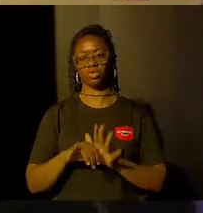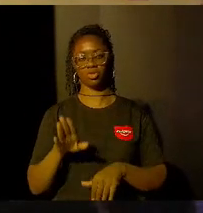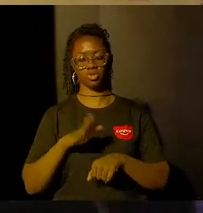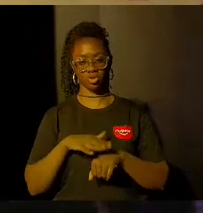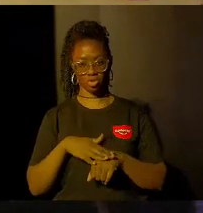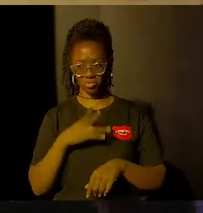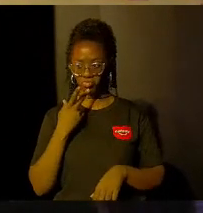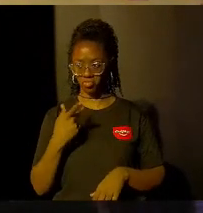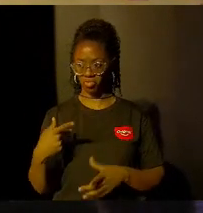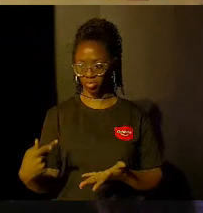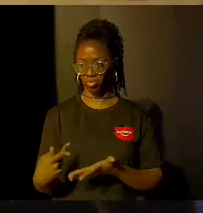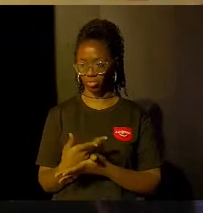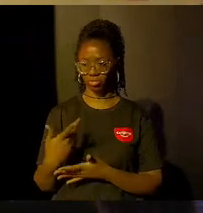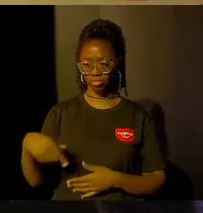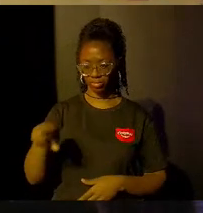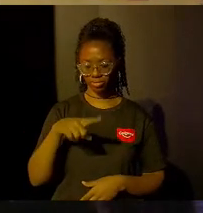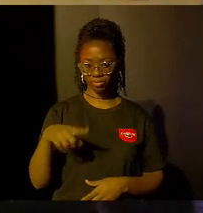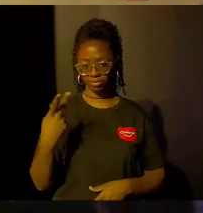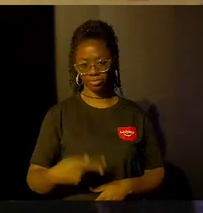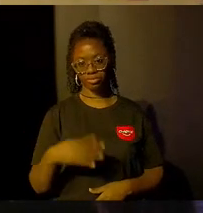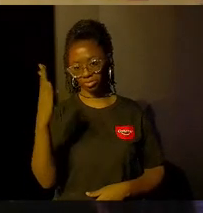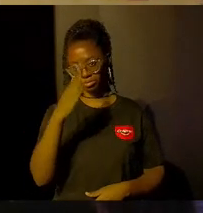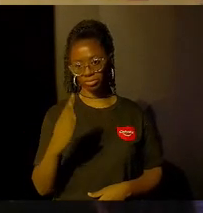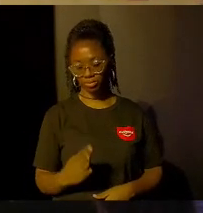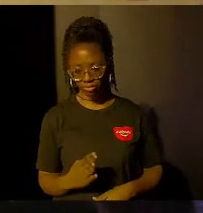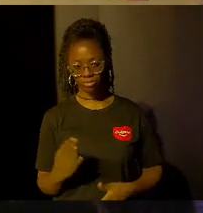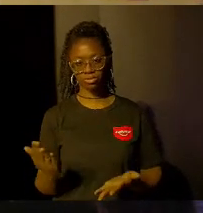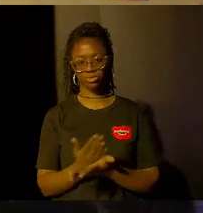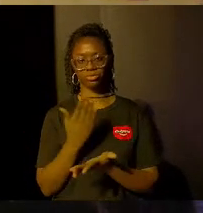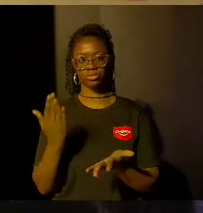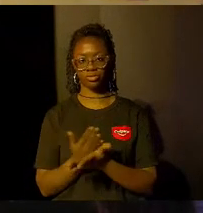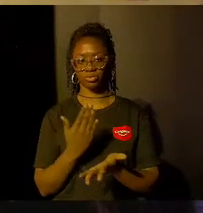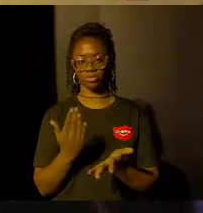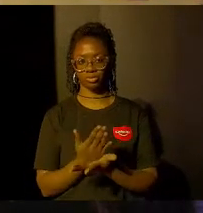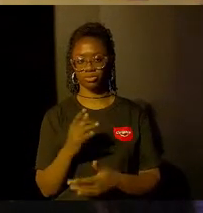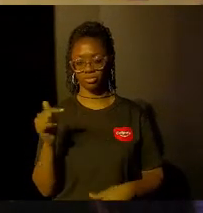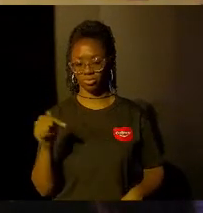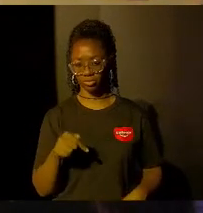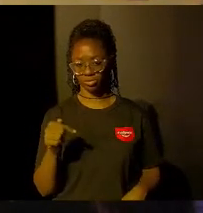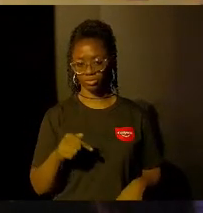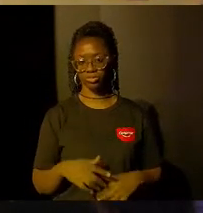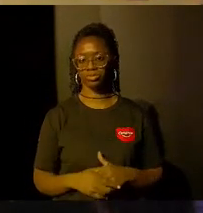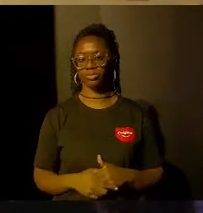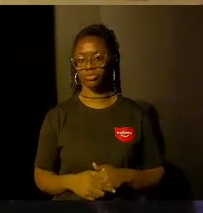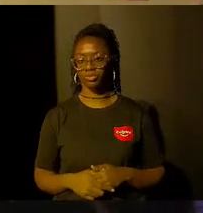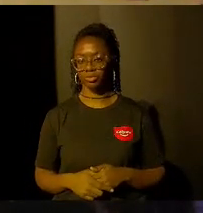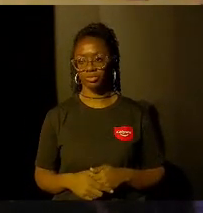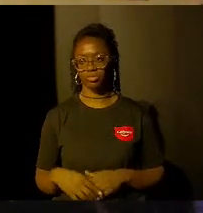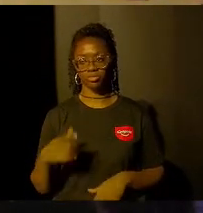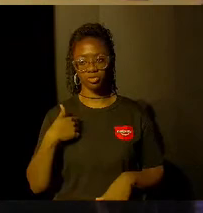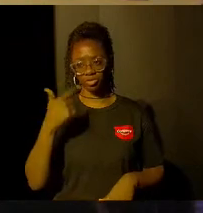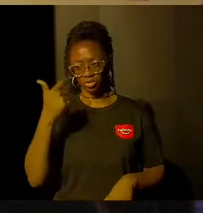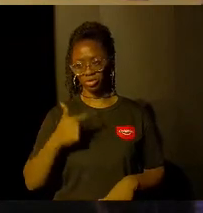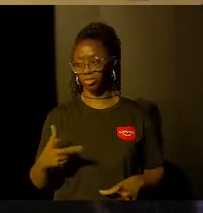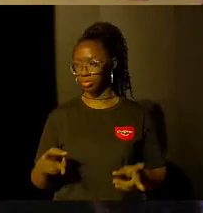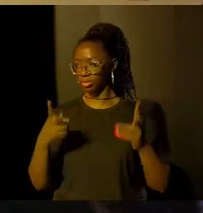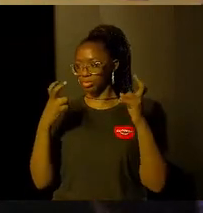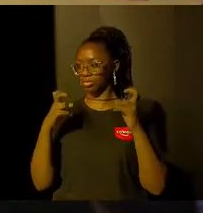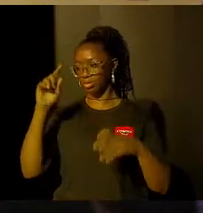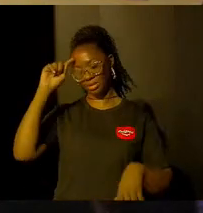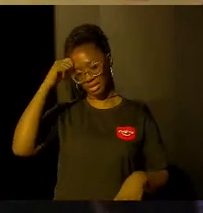que aconteceu é interessante mas foi aqui no Brasil e um dos livros que me ajudou foi exatamente onde Bianca quando descobri Negra não